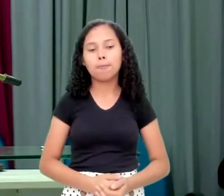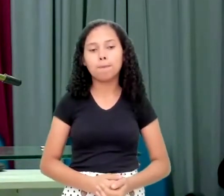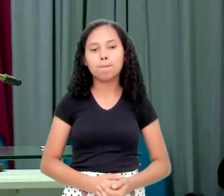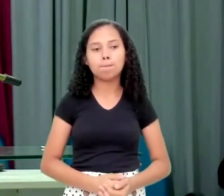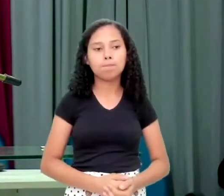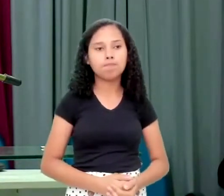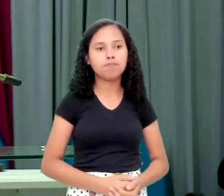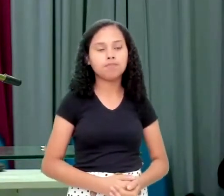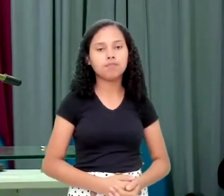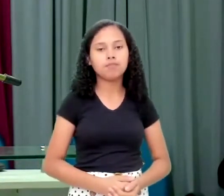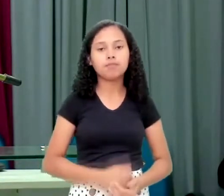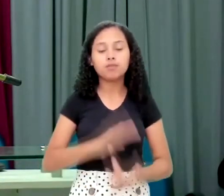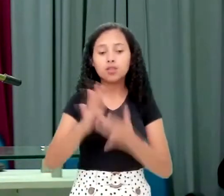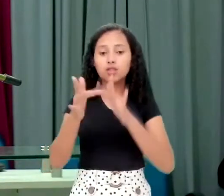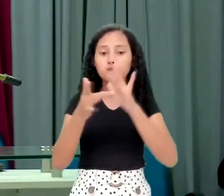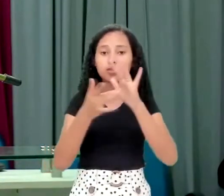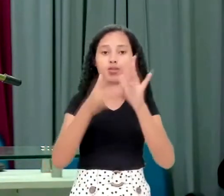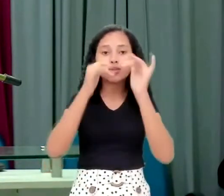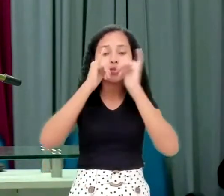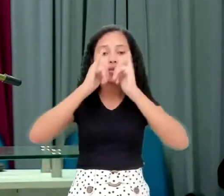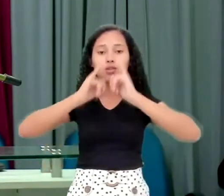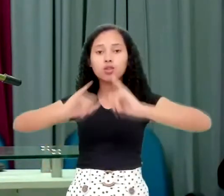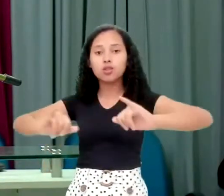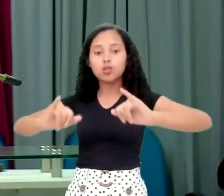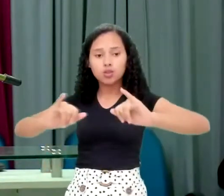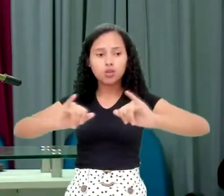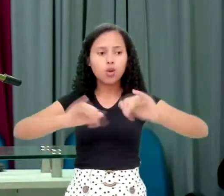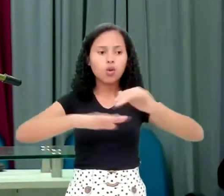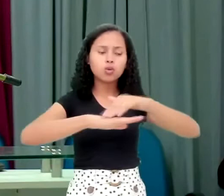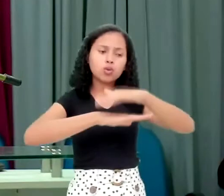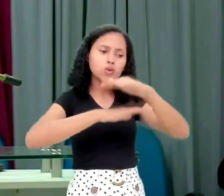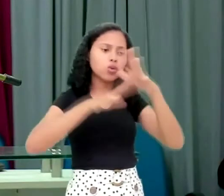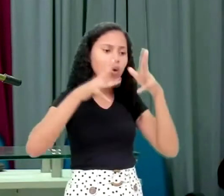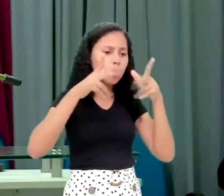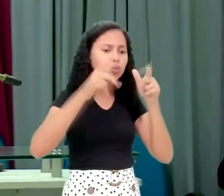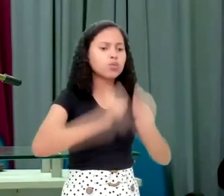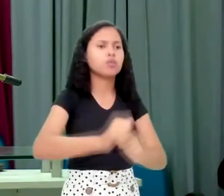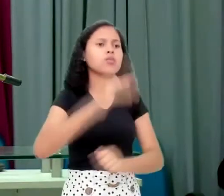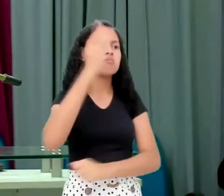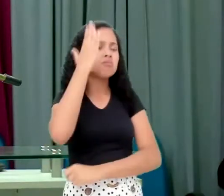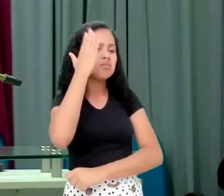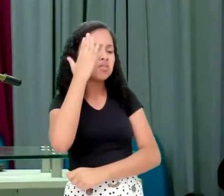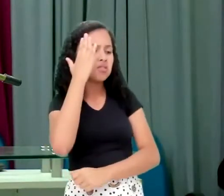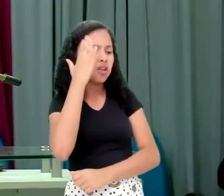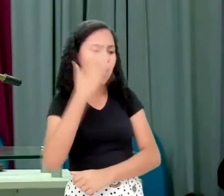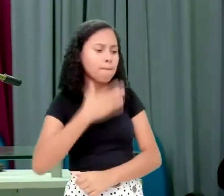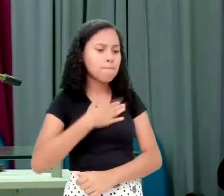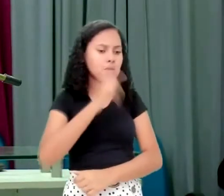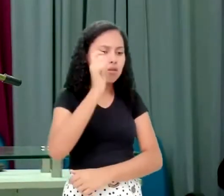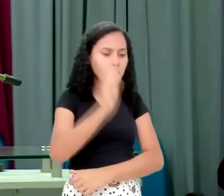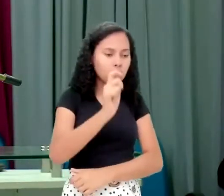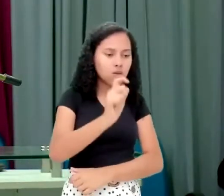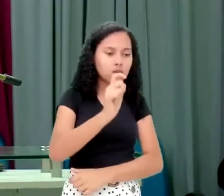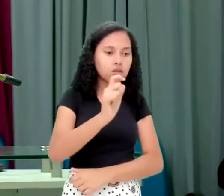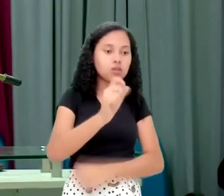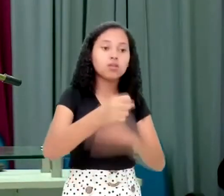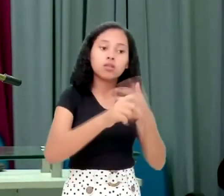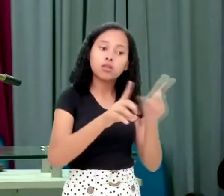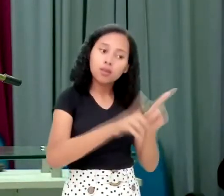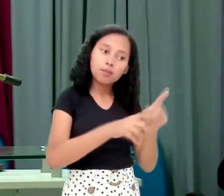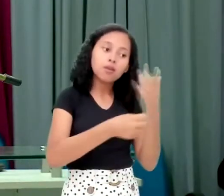aleluia. Jesus disse: todo aquele, pois, que ouve as minhas palavras e as